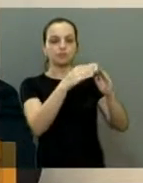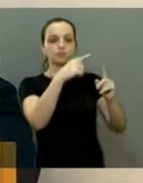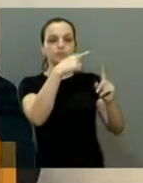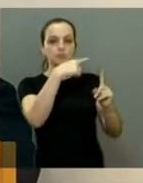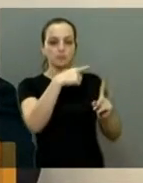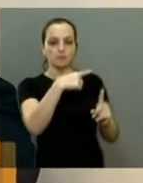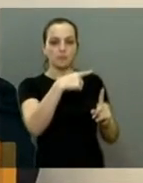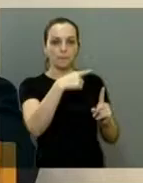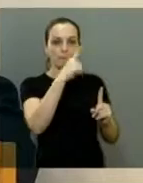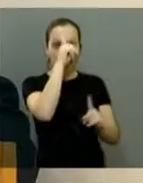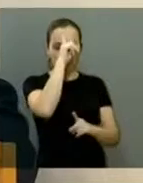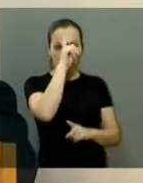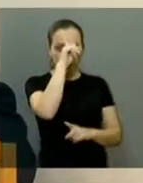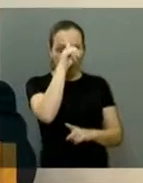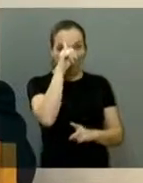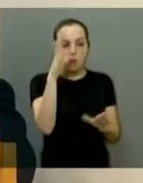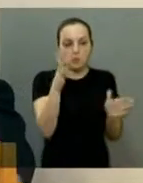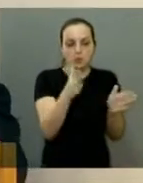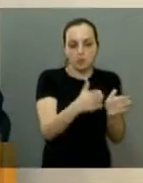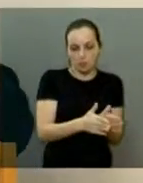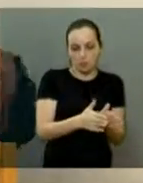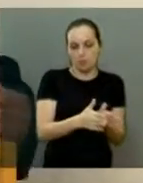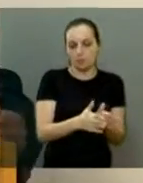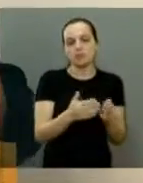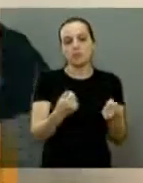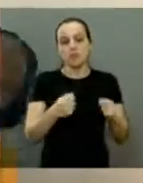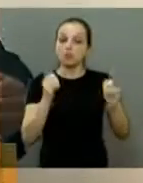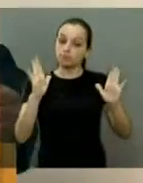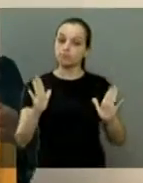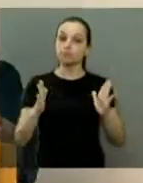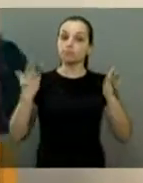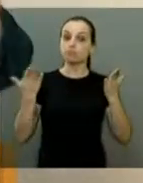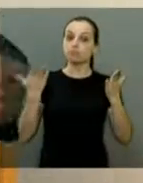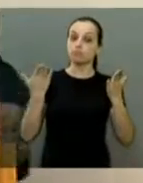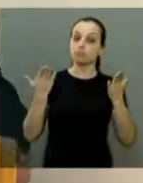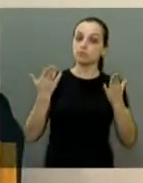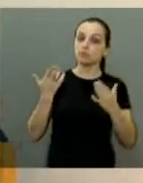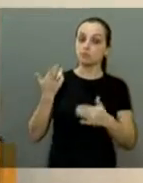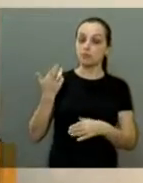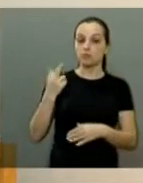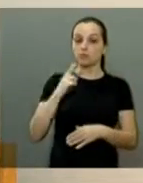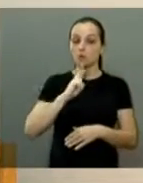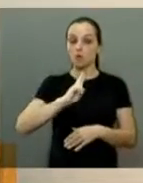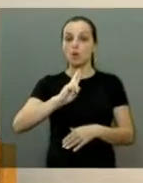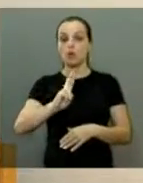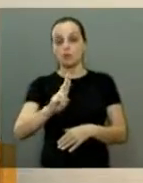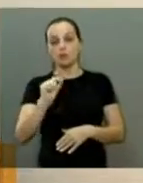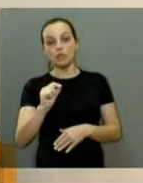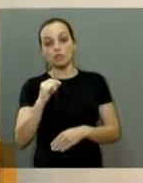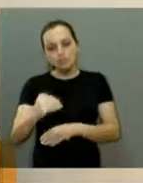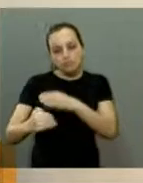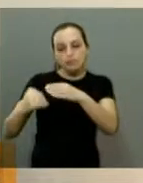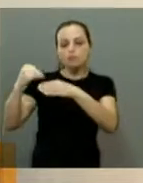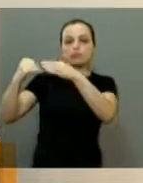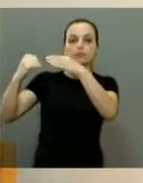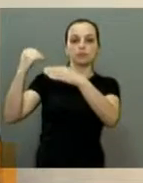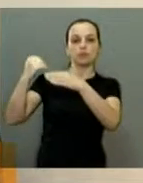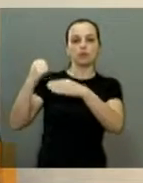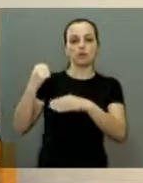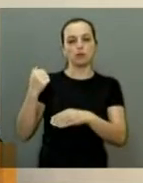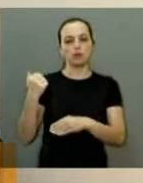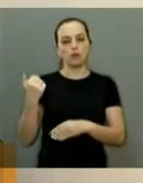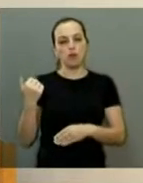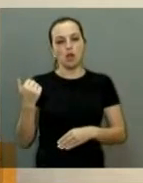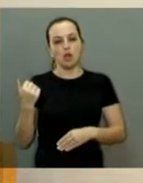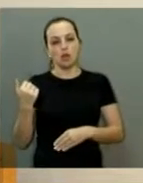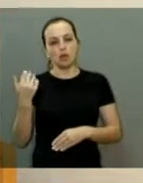mais temos mas também preciso enaltecer e reconhecer porque só assim que avança e não sei se amar tem o áudio